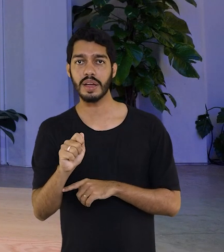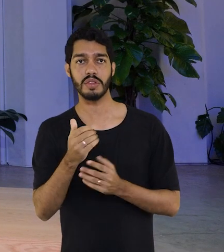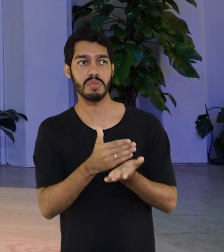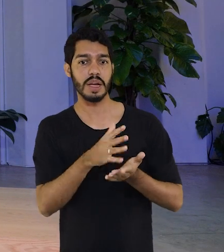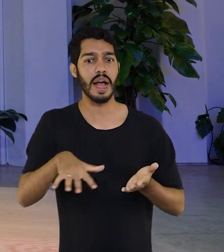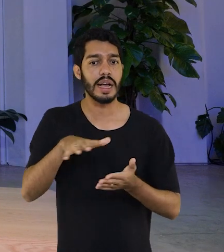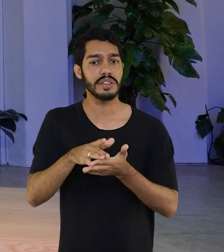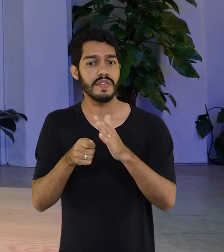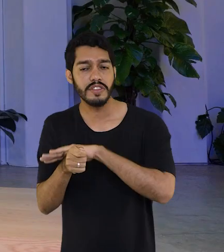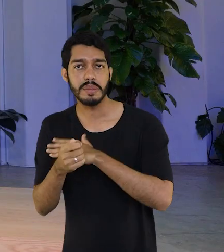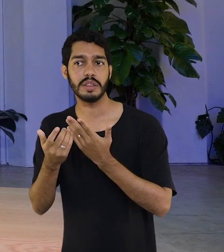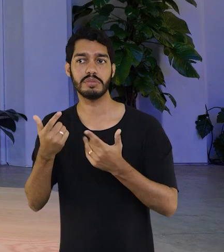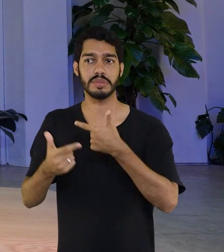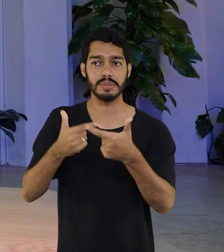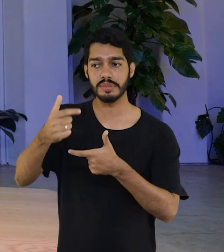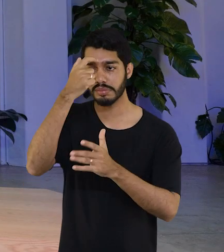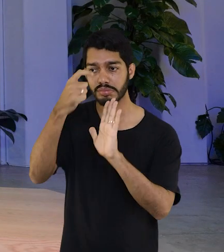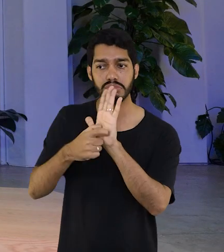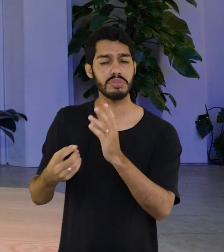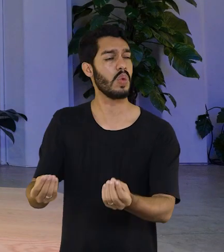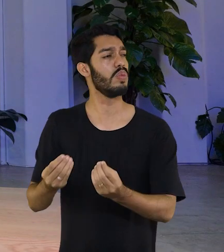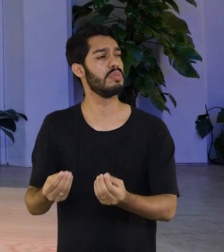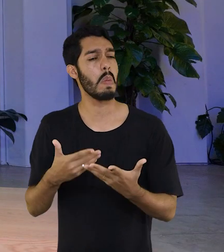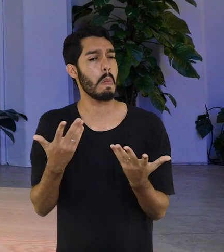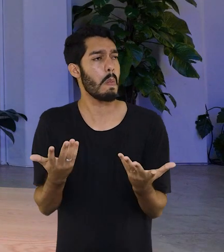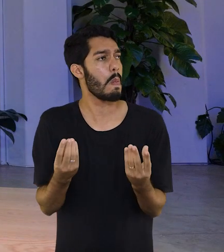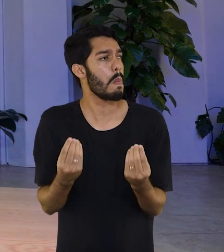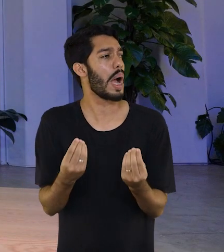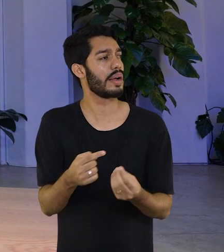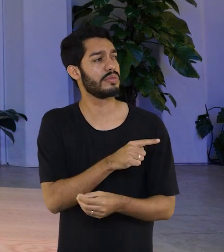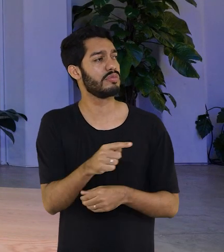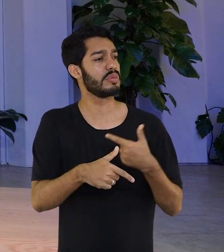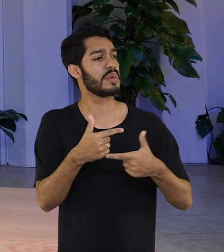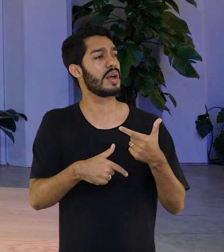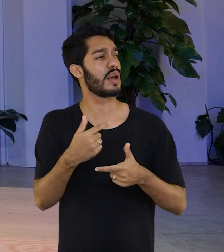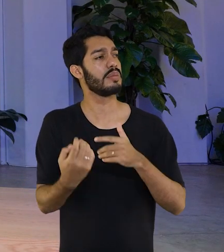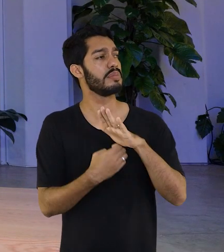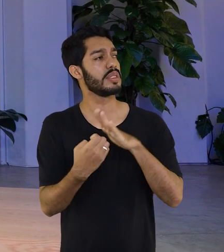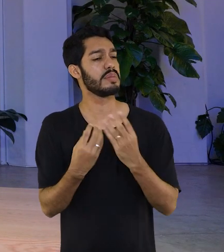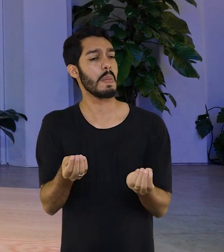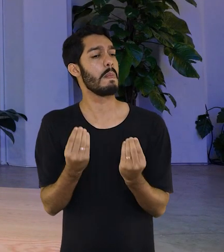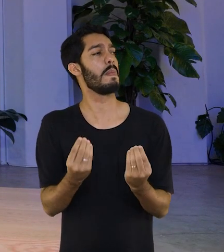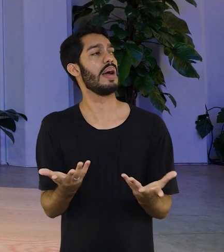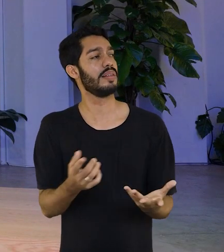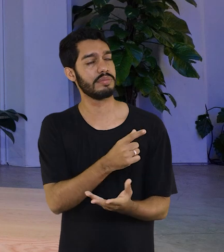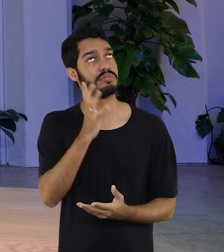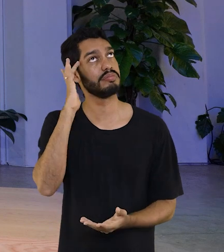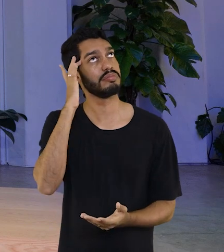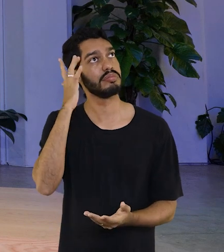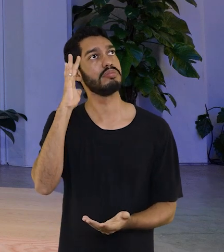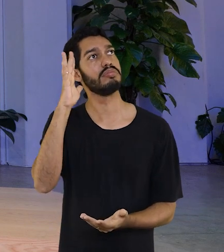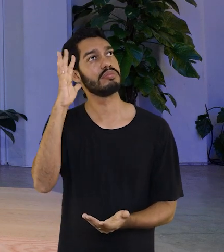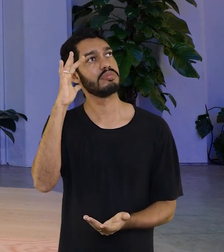Segura, de começar nesse ramo de investimento, de trabalhar com tecnologia? Qual o propósito da empresa de vocês, da empresa que você